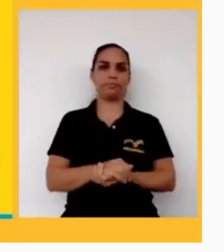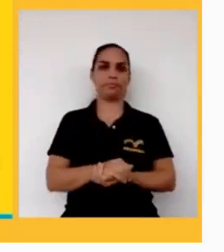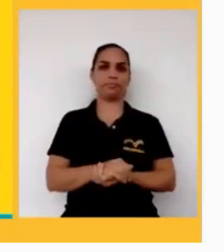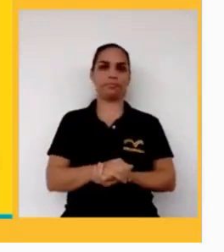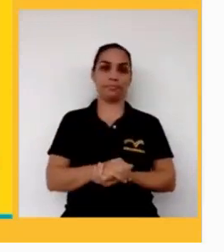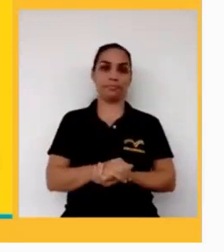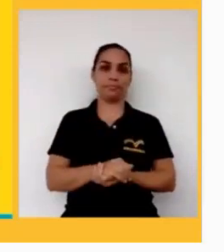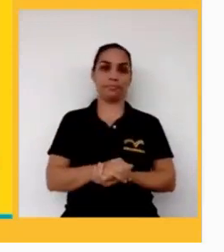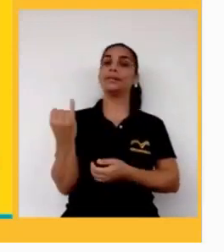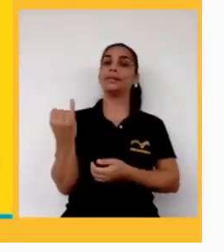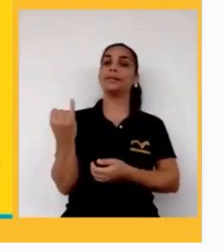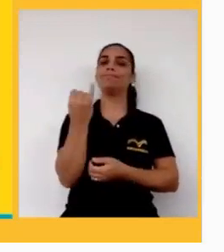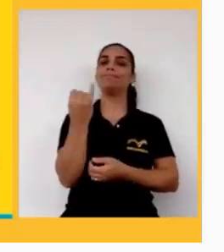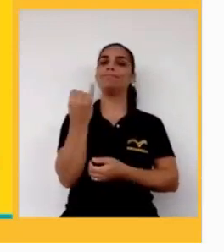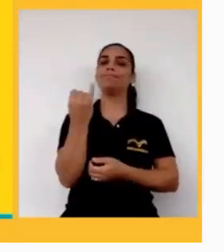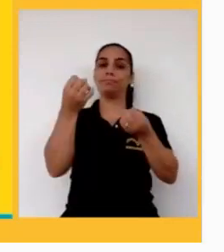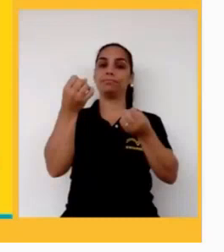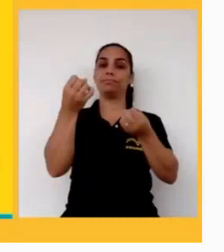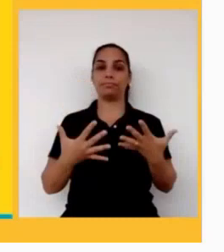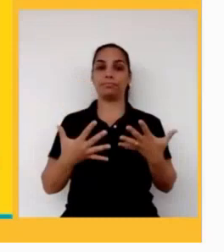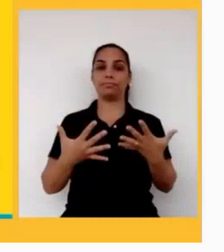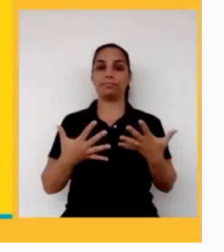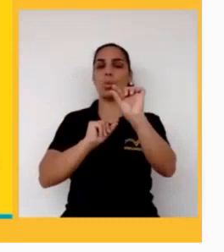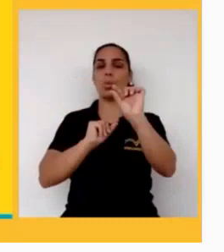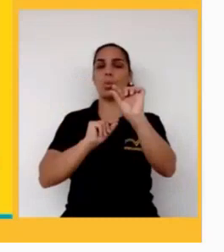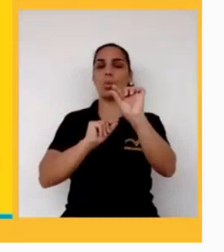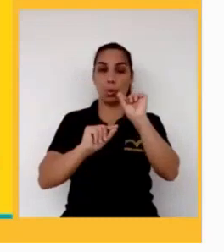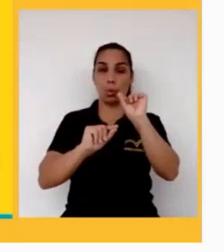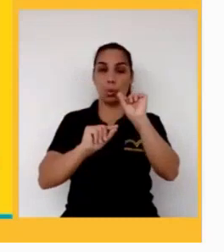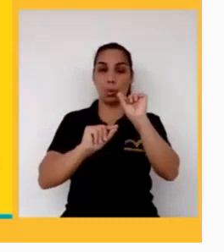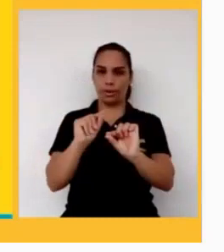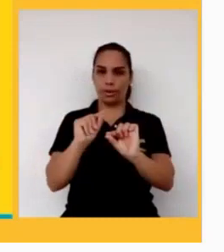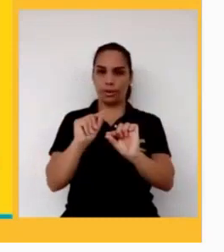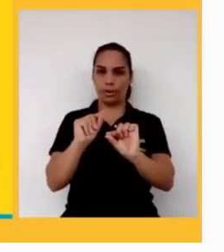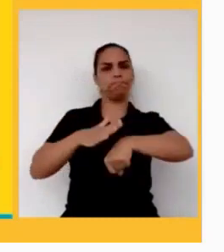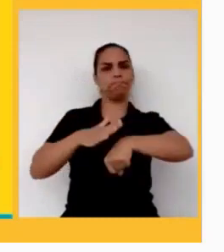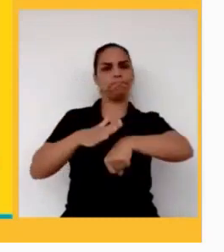Importante ressaltar que no momento em que você